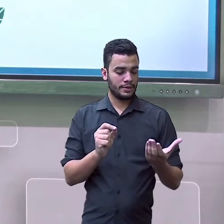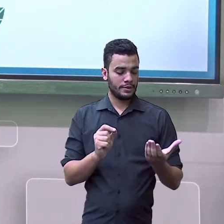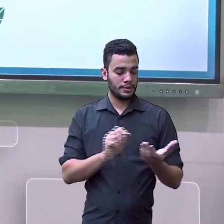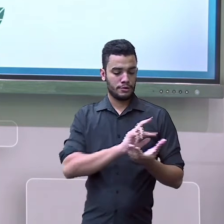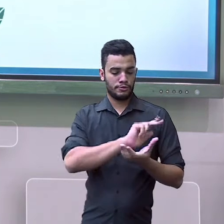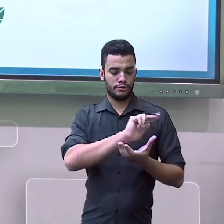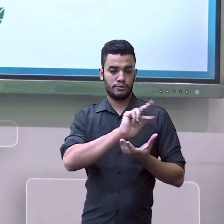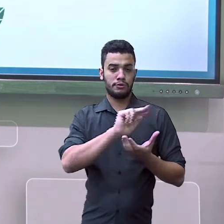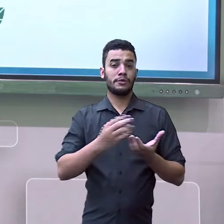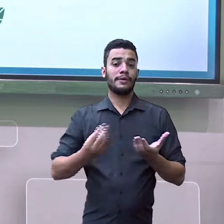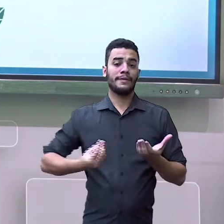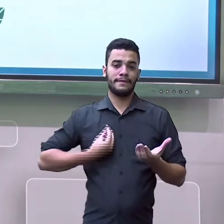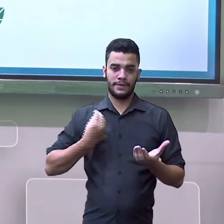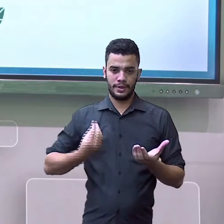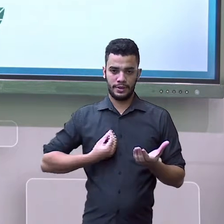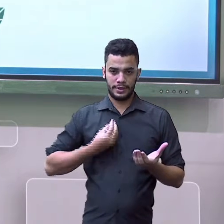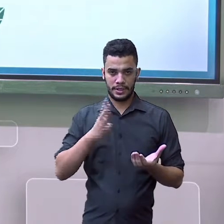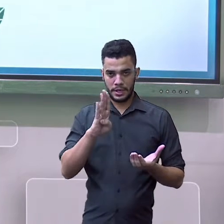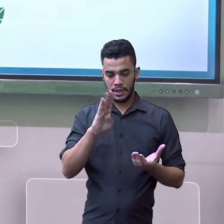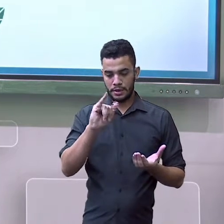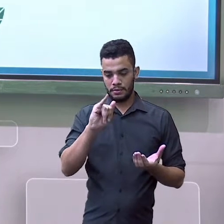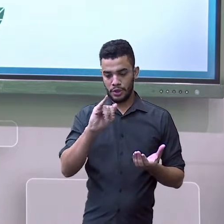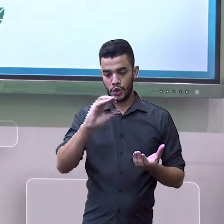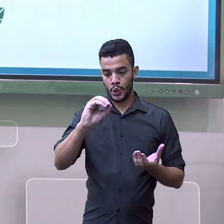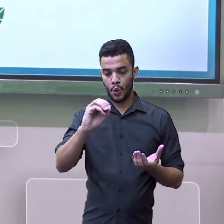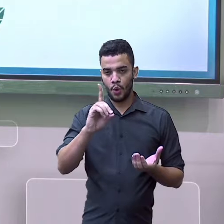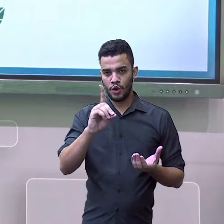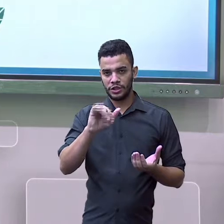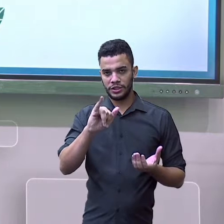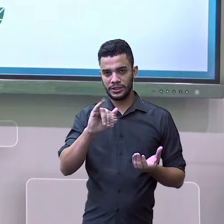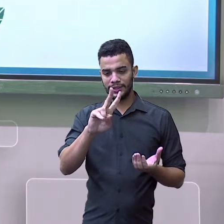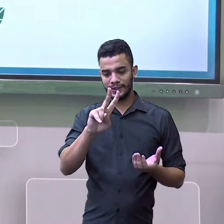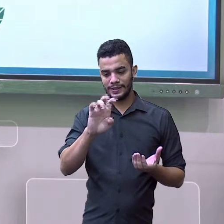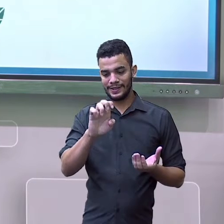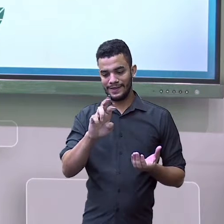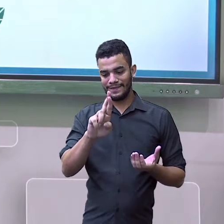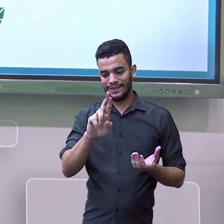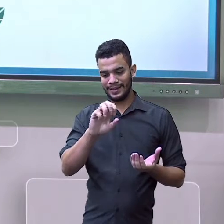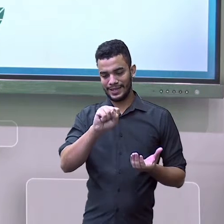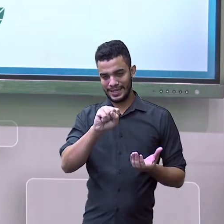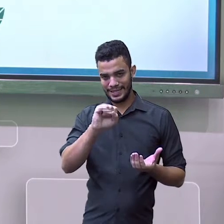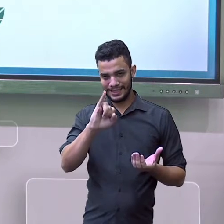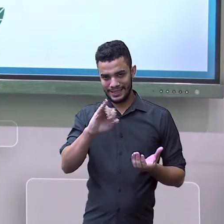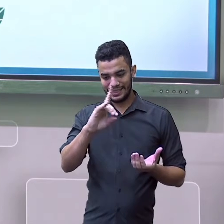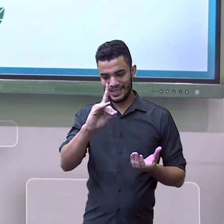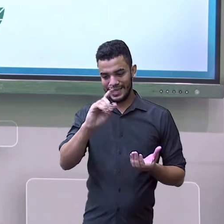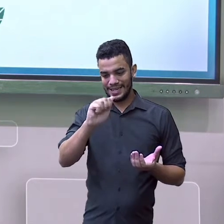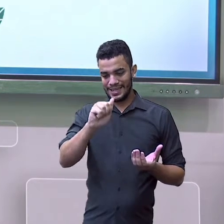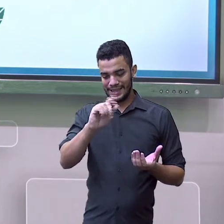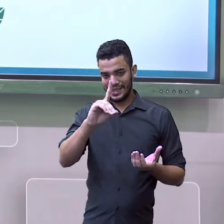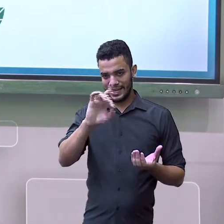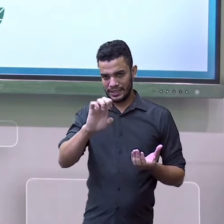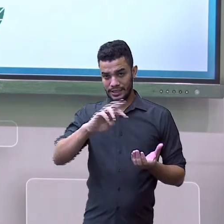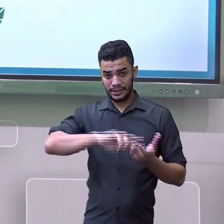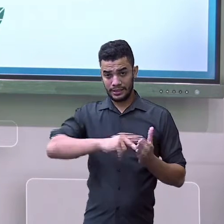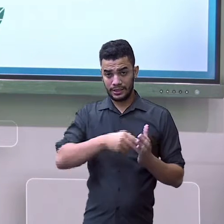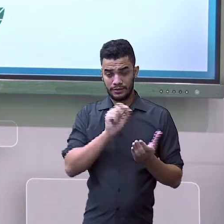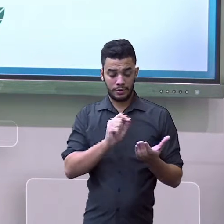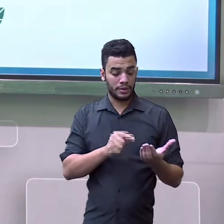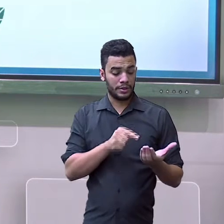falar nestes dois termos? Sabe qual é o significado, qual é a relação entre